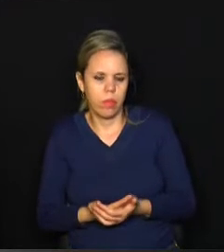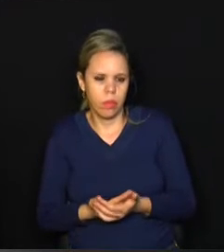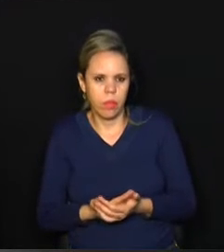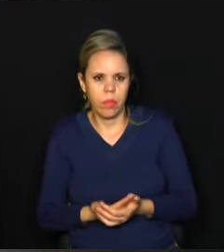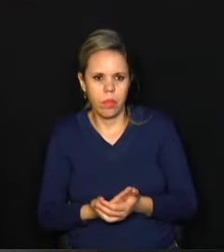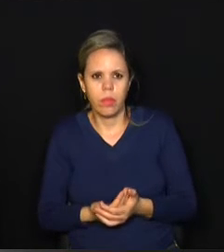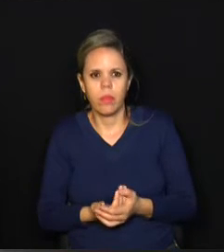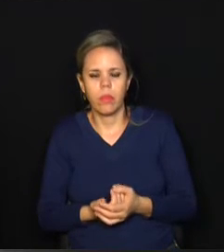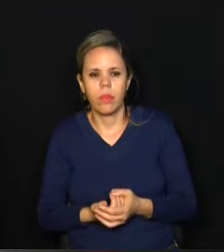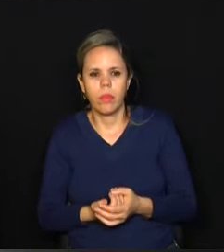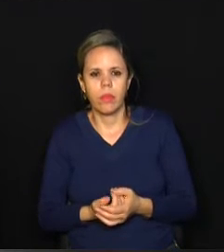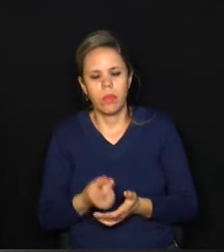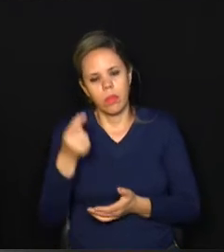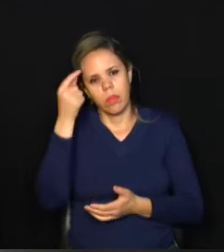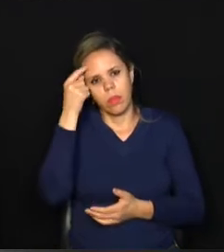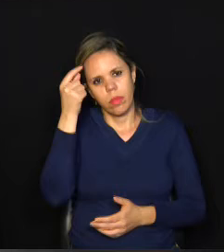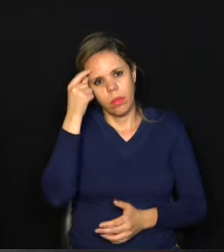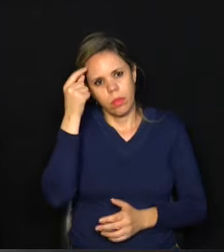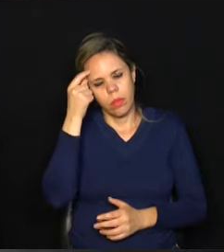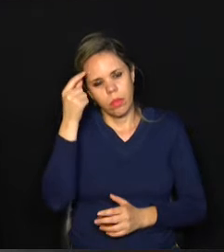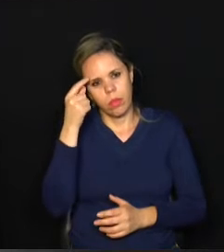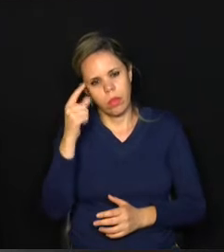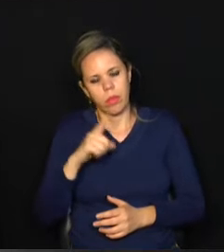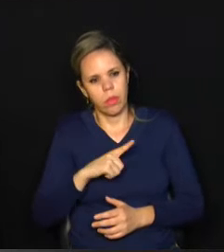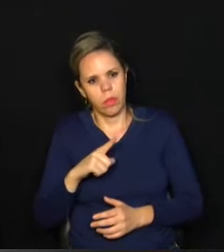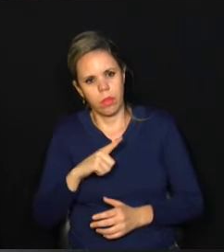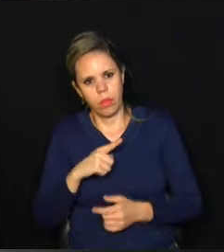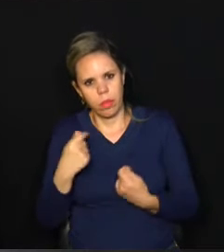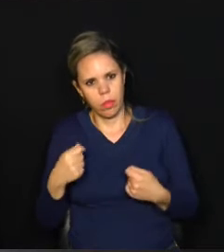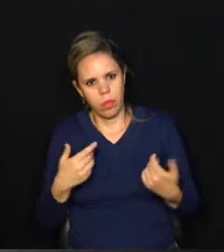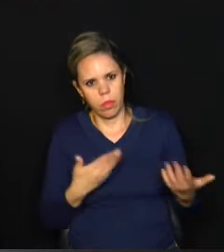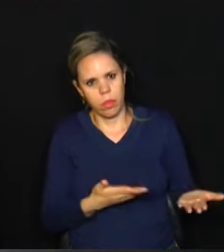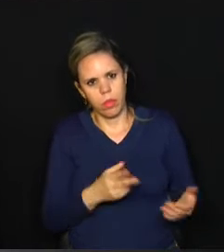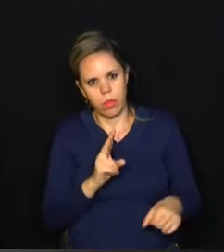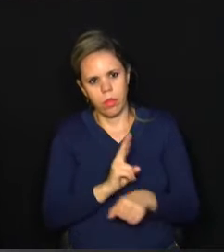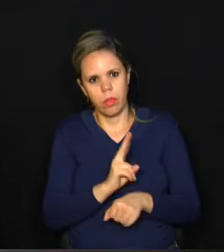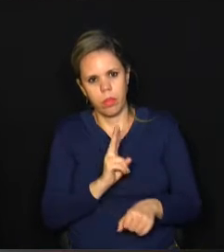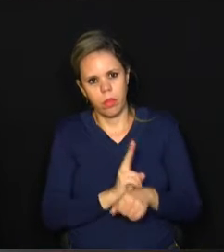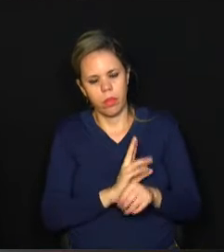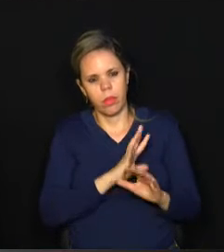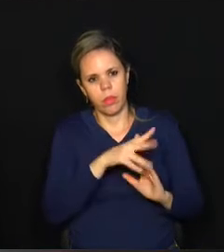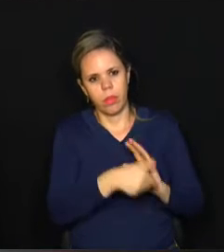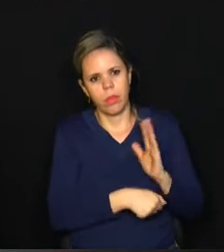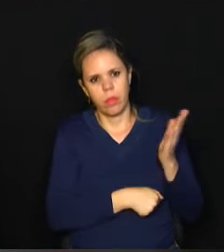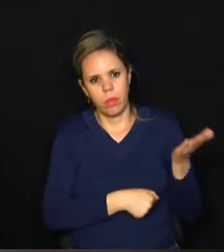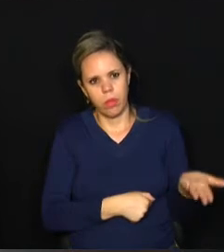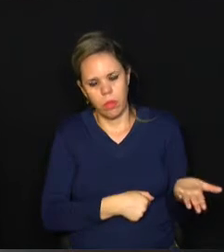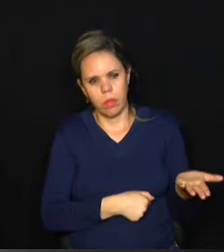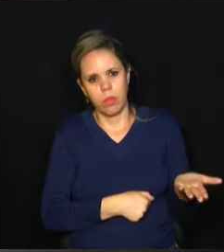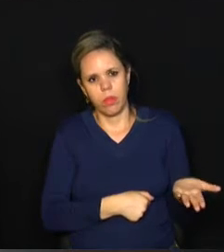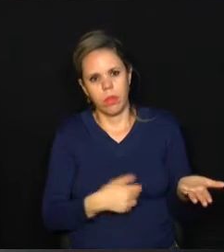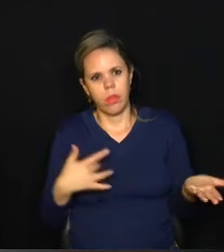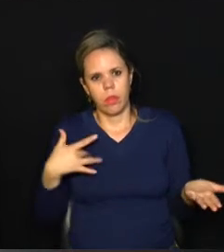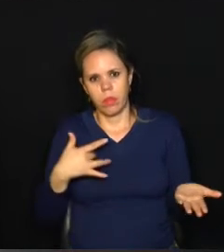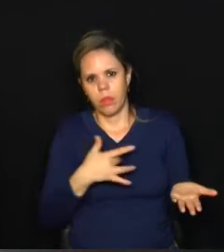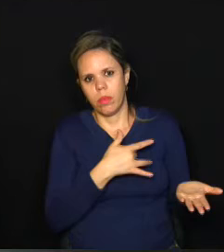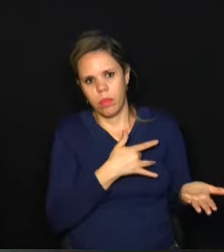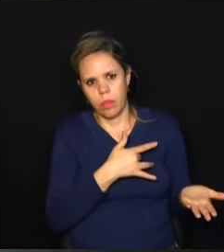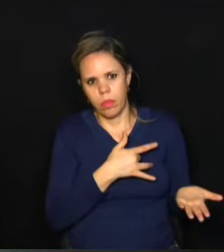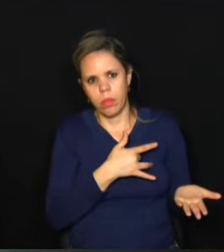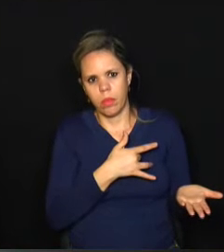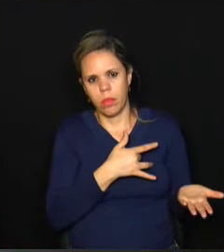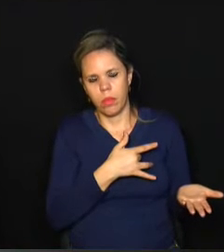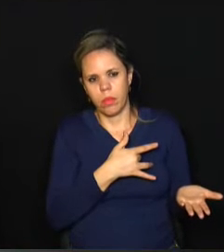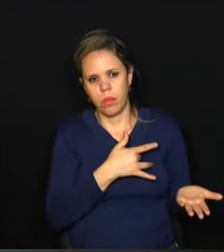acreditam, né, essa consciência que elas têm na necessidade de preservar o meio ambiente, de cuidar da saúde, da própria saúde,